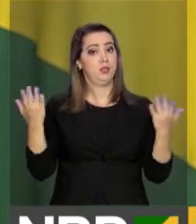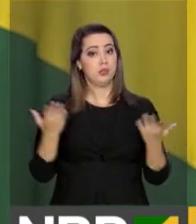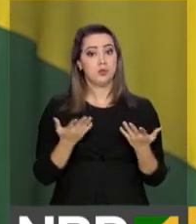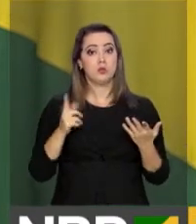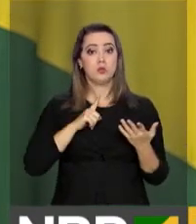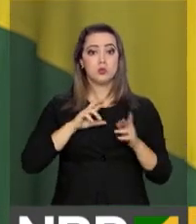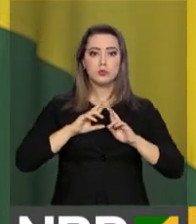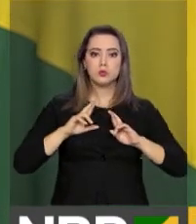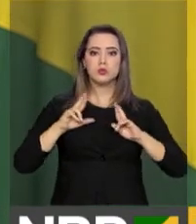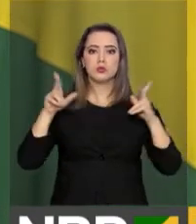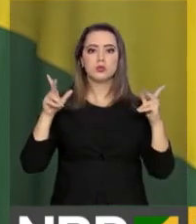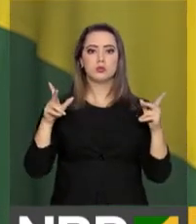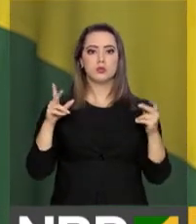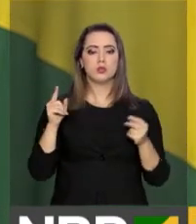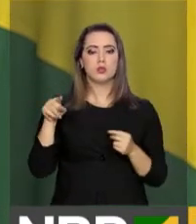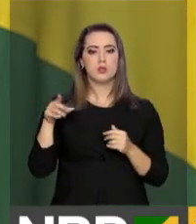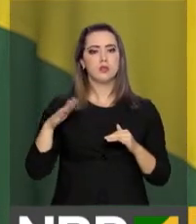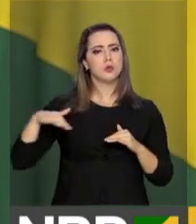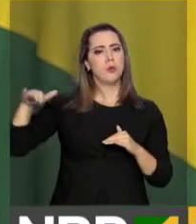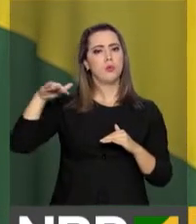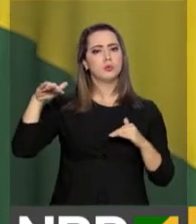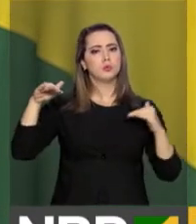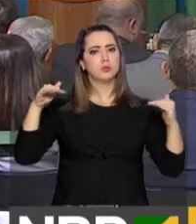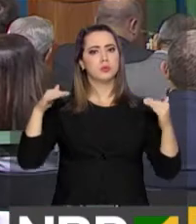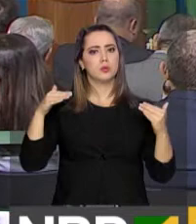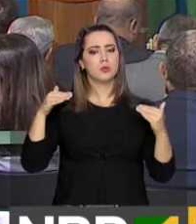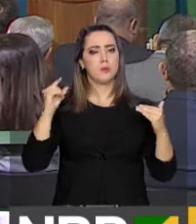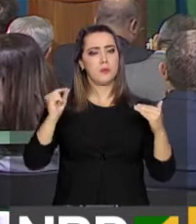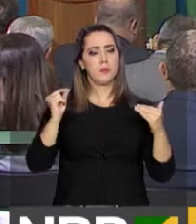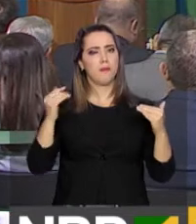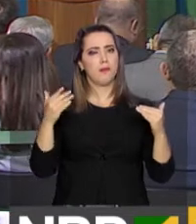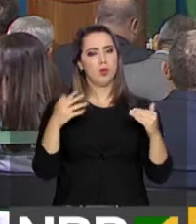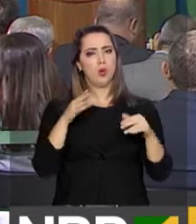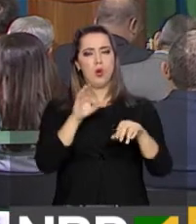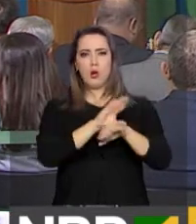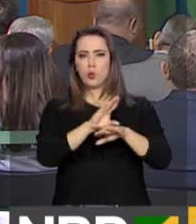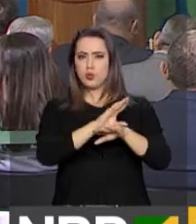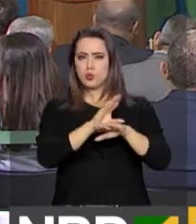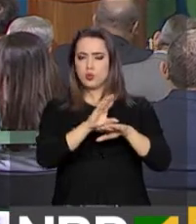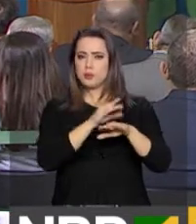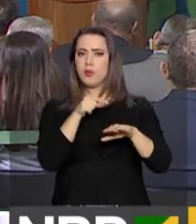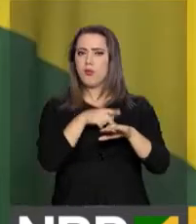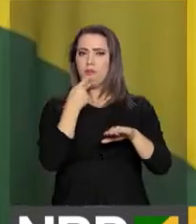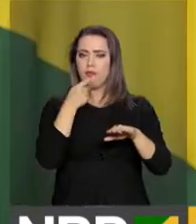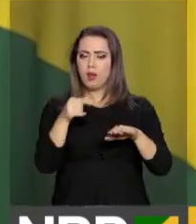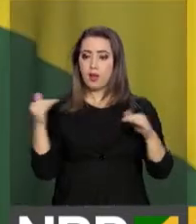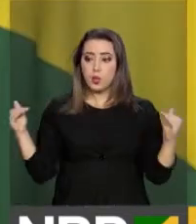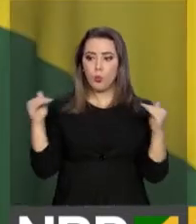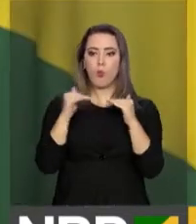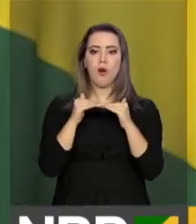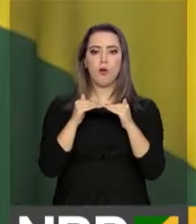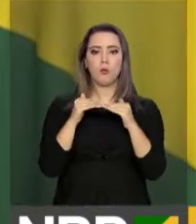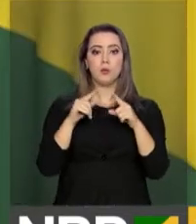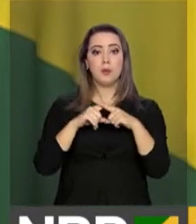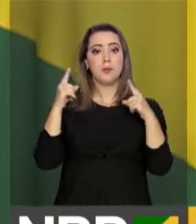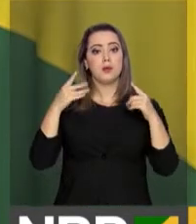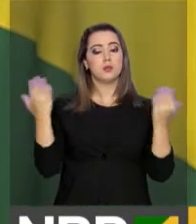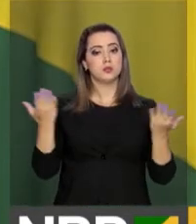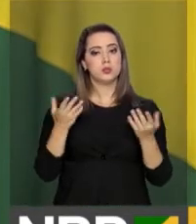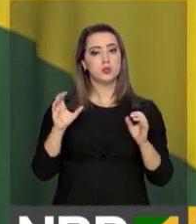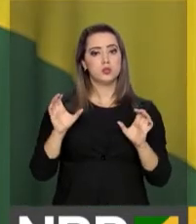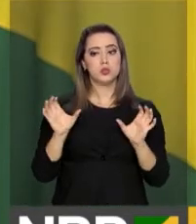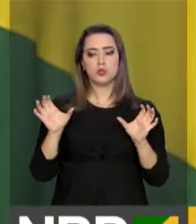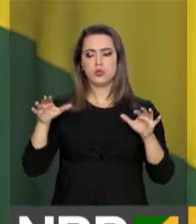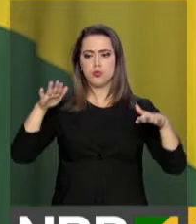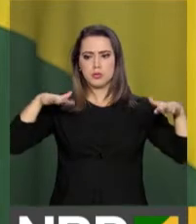uma violação ao princípio da igualdade porque muitos percebem ganha muito